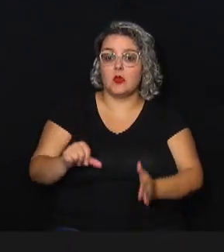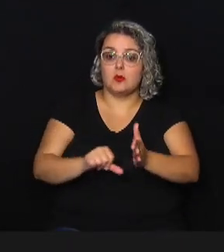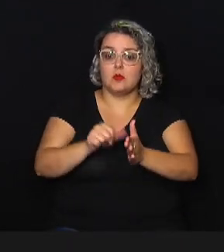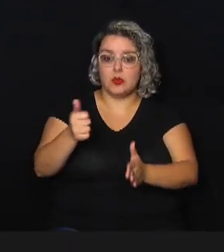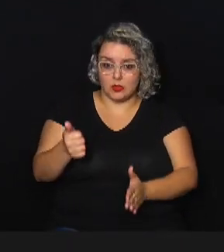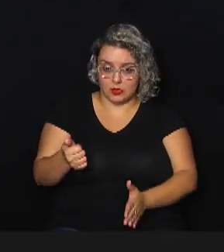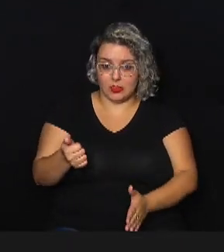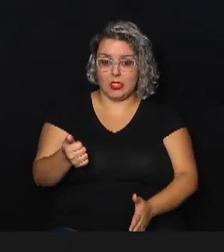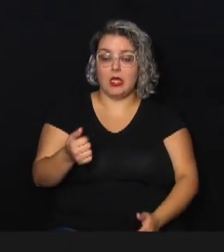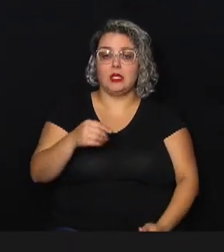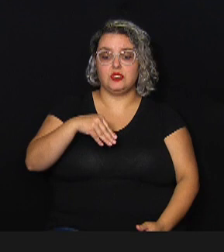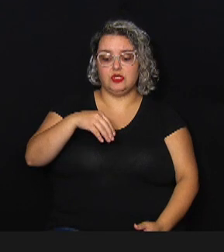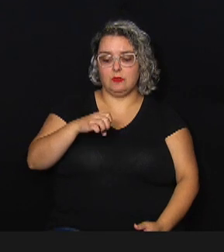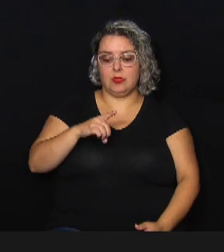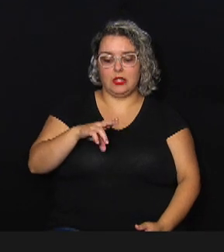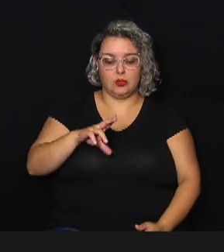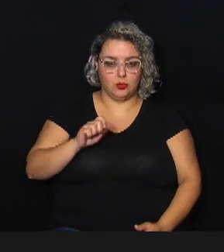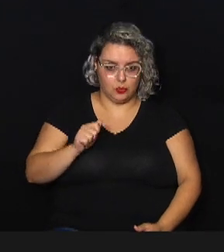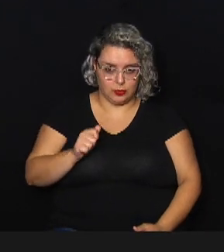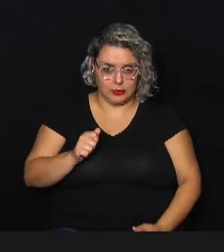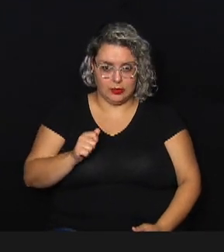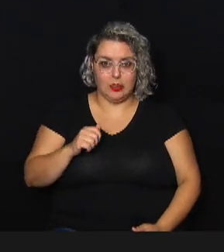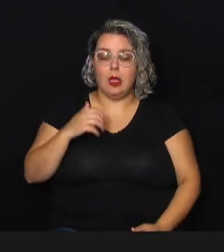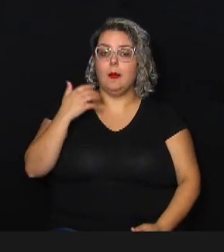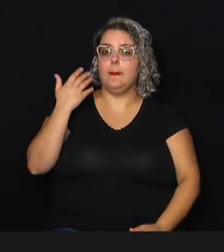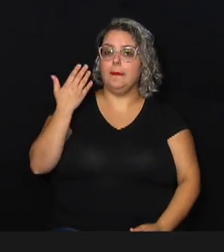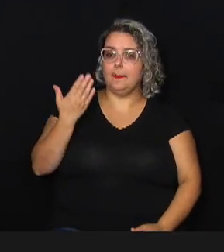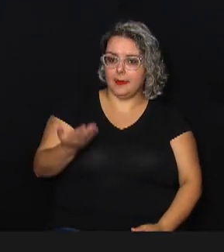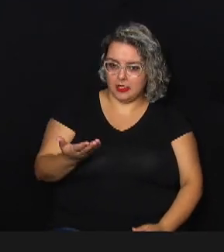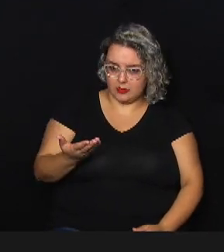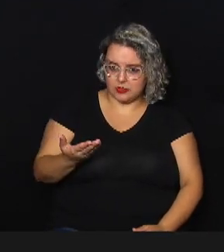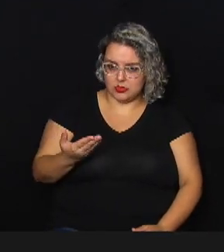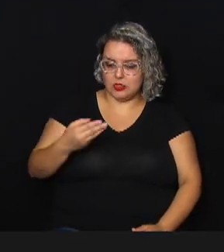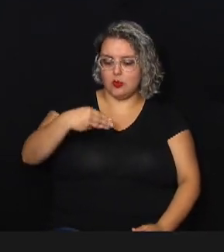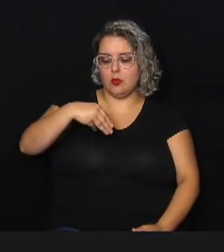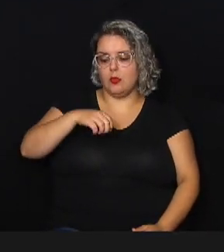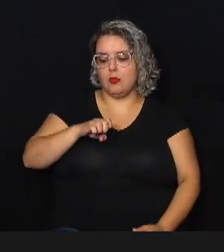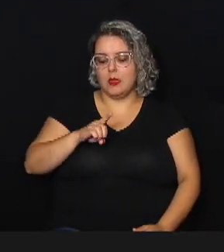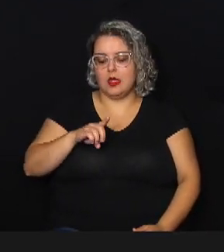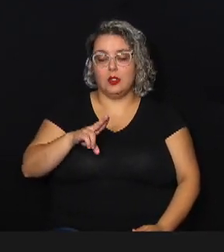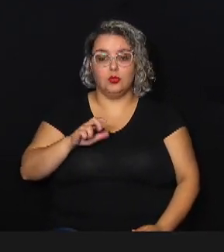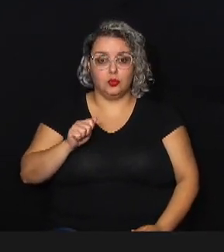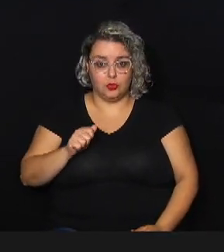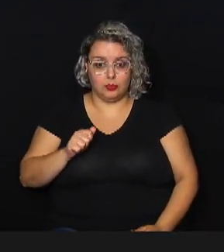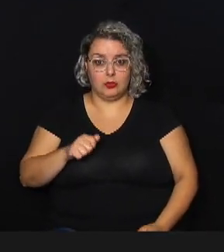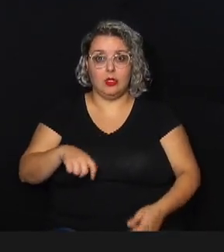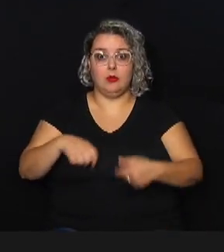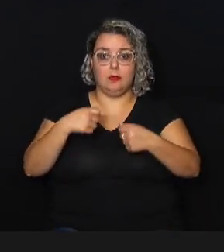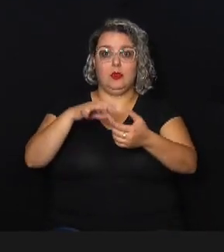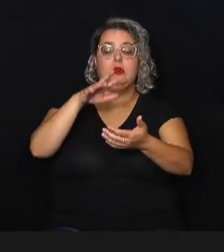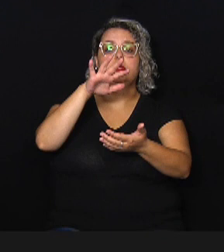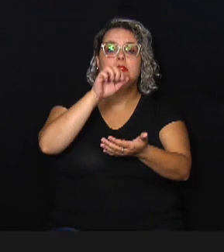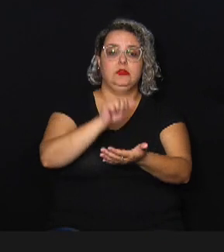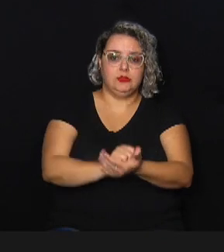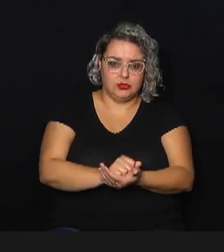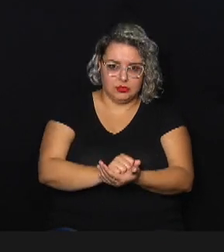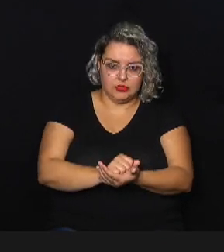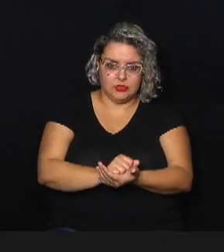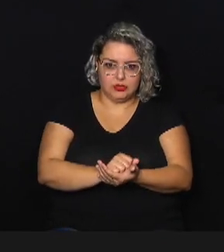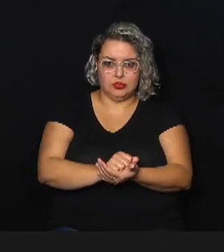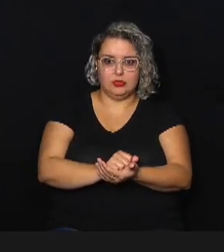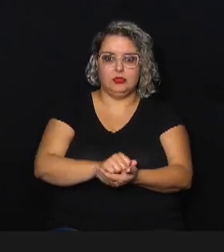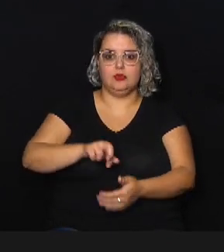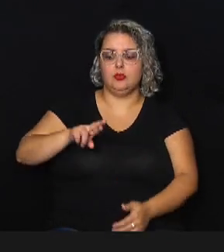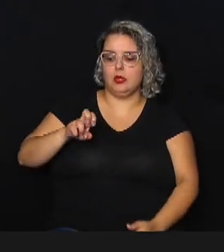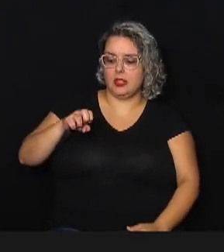de medula, tá? Para você ser um doador de medula, você tem que se cadastrar no